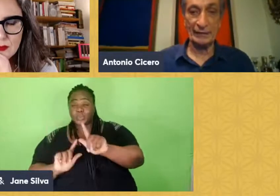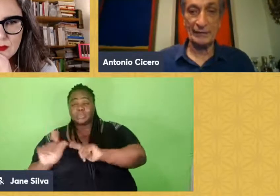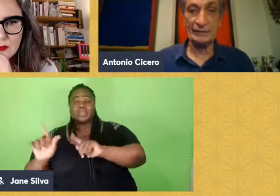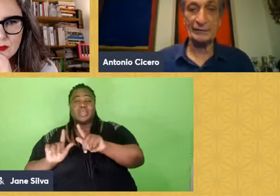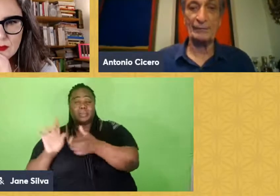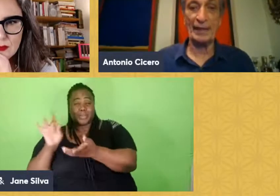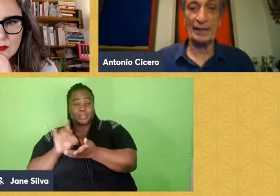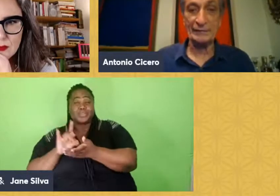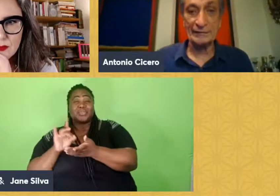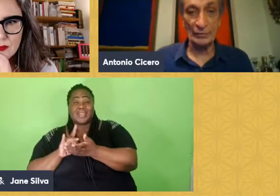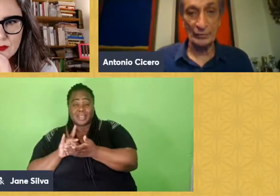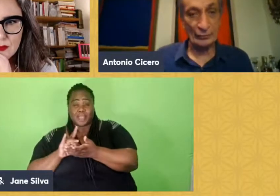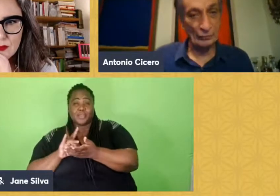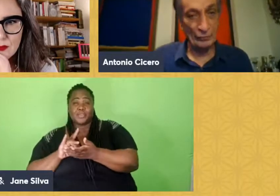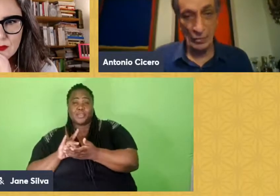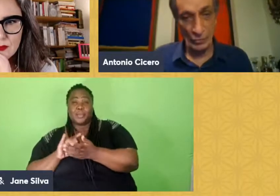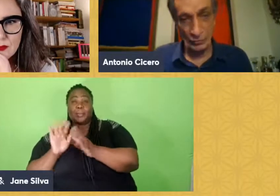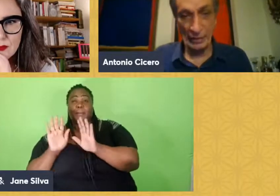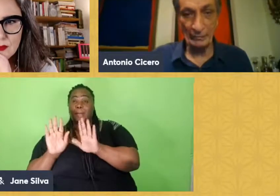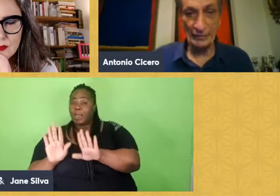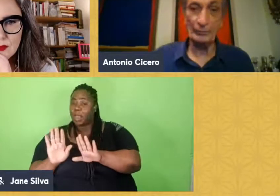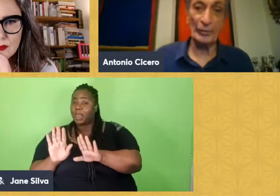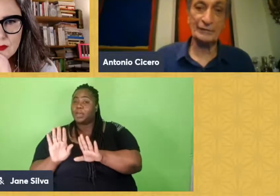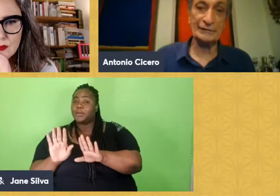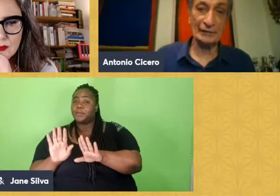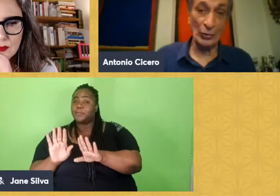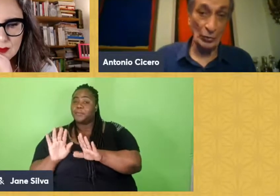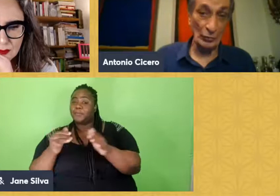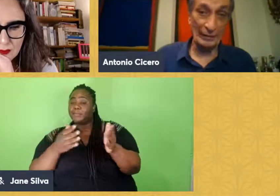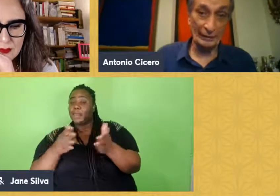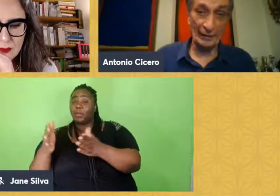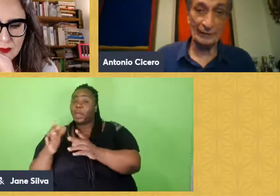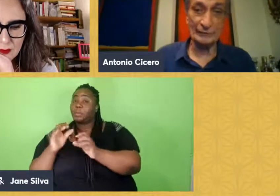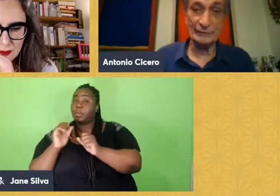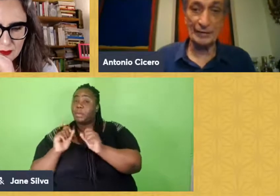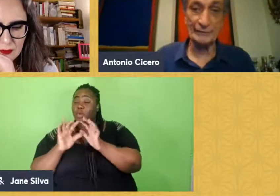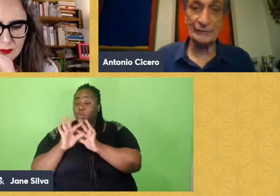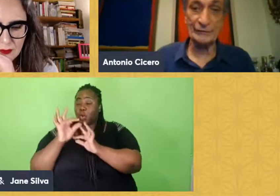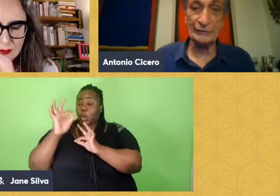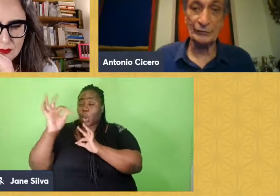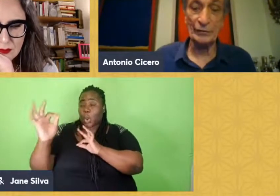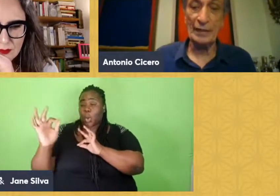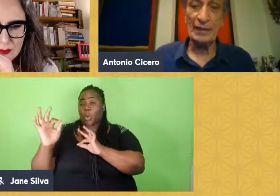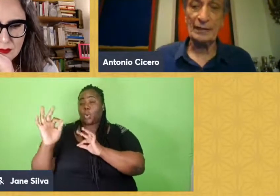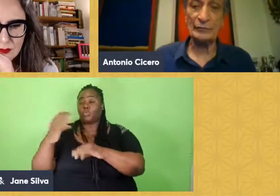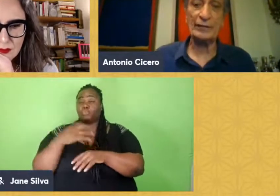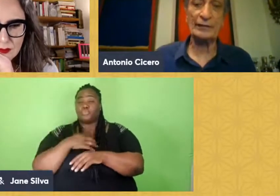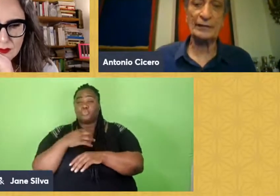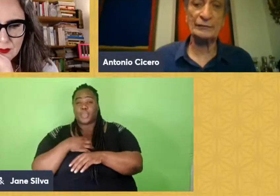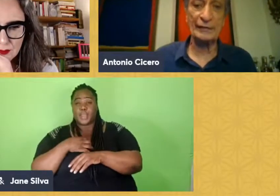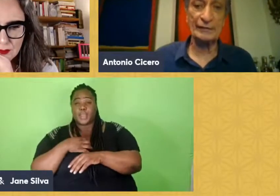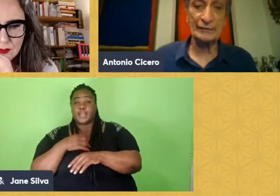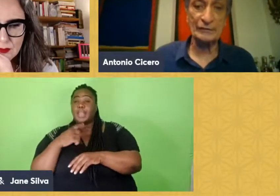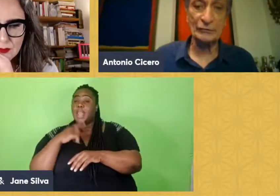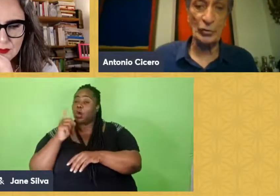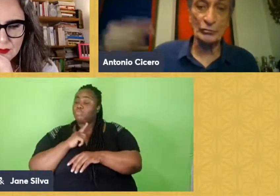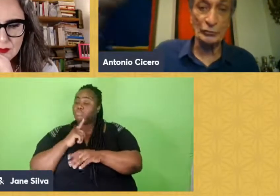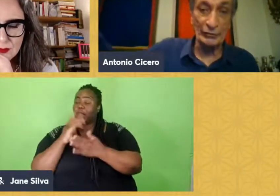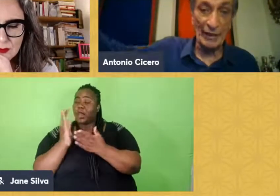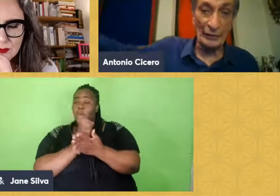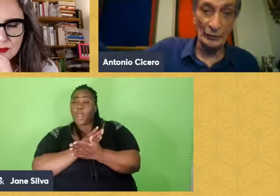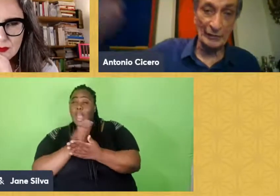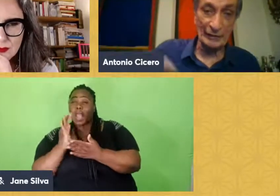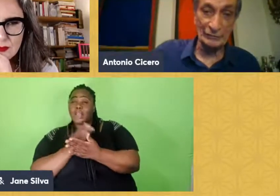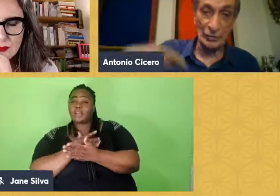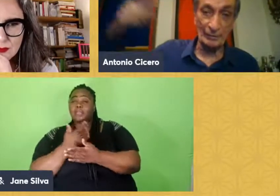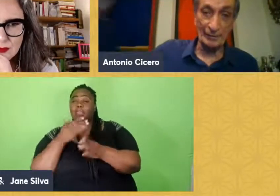bastante grande, mas o caminho pode ser longo até, num certo sentido. Eu tenho que, às vezes,